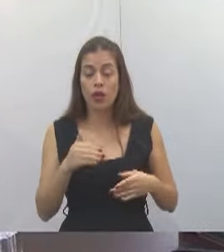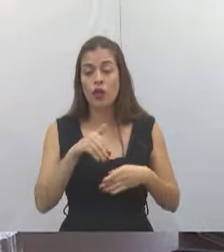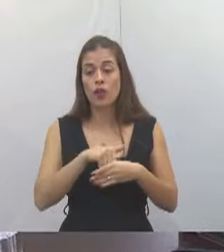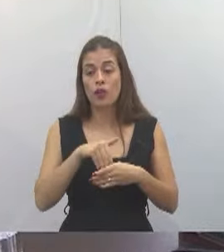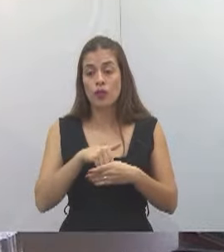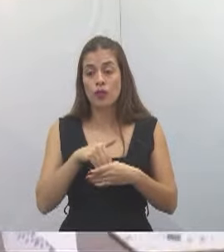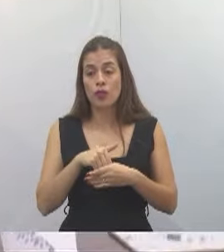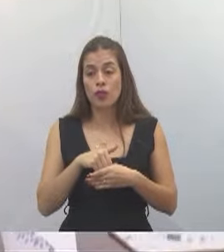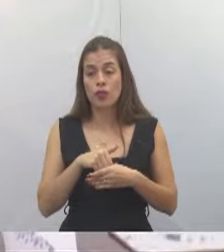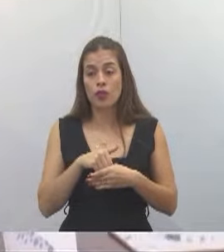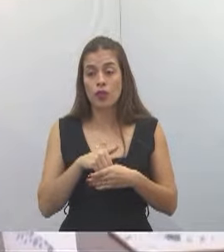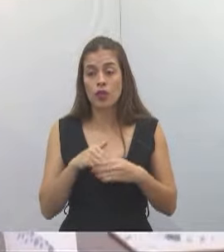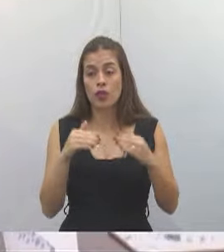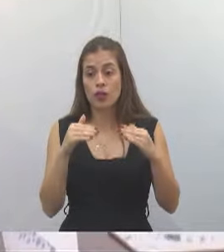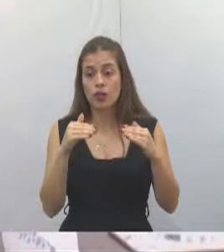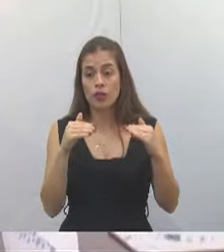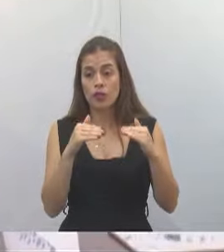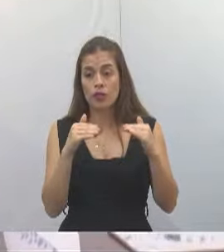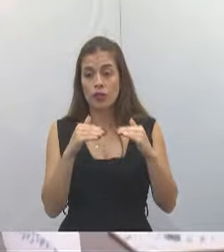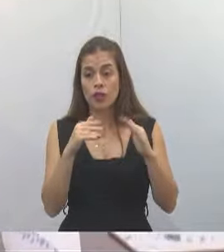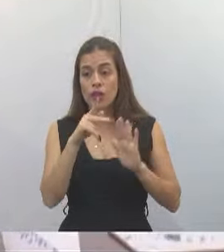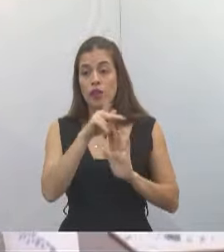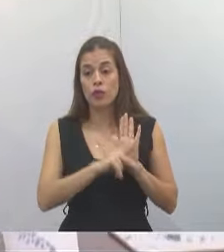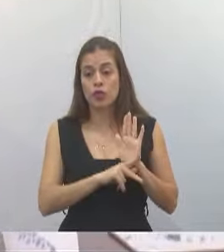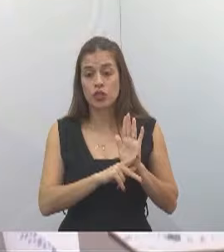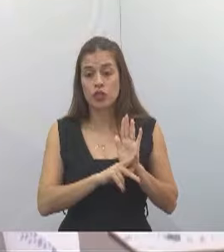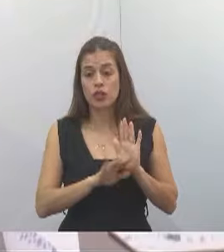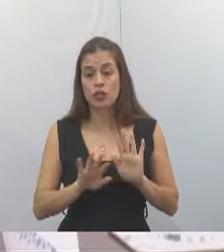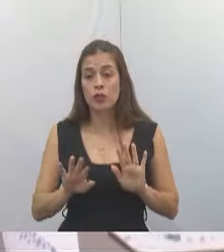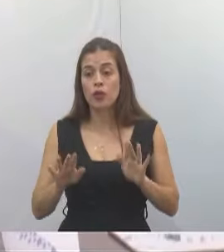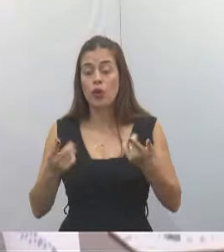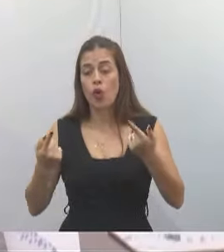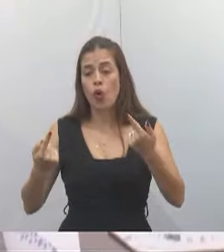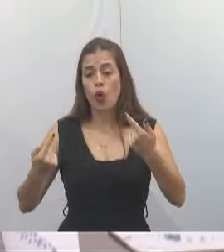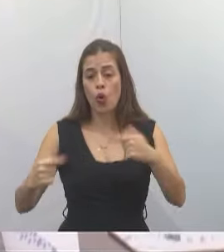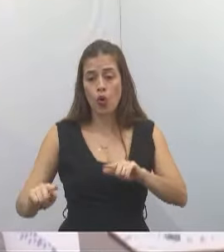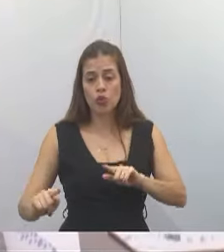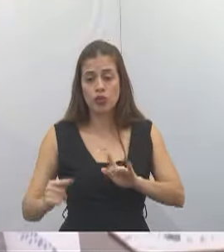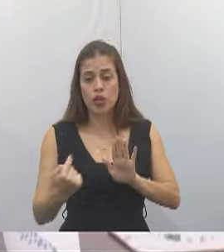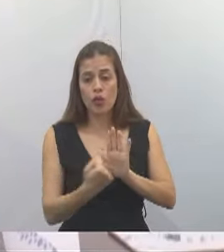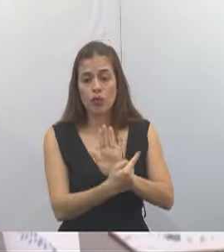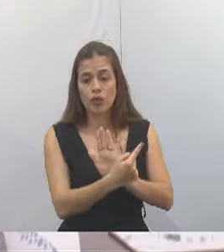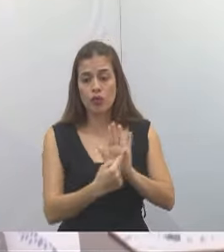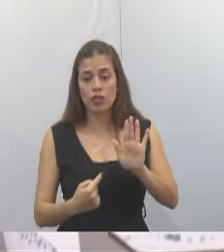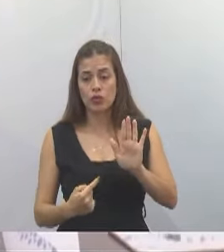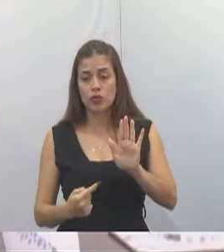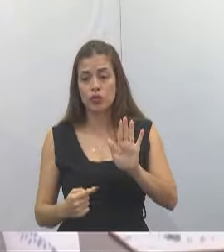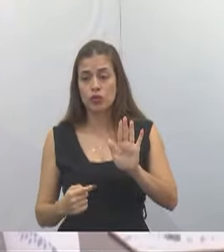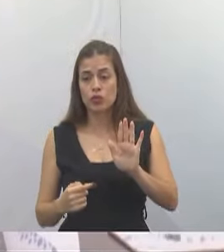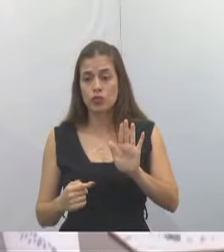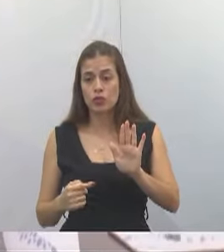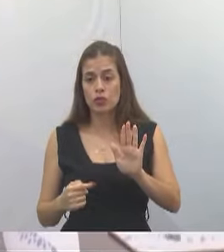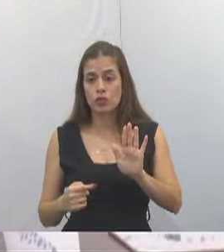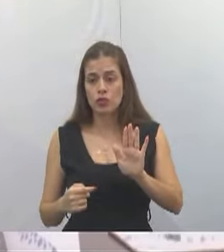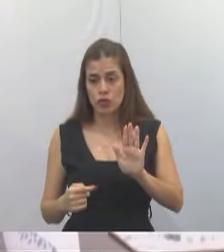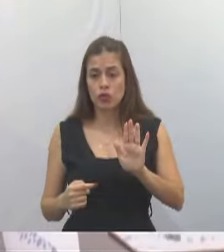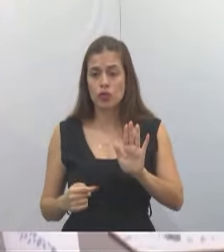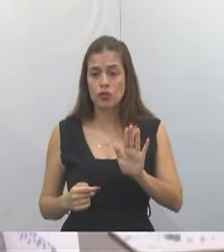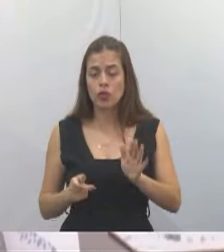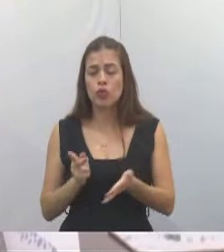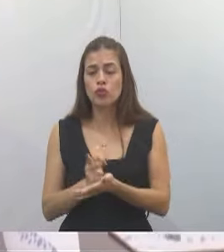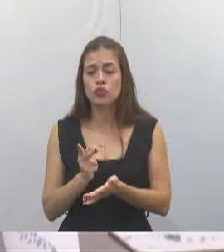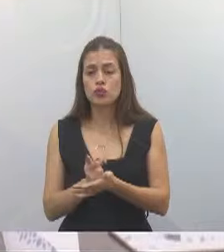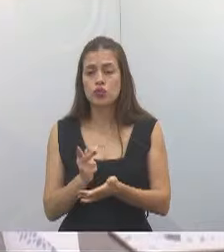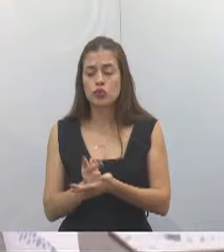eu sou favorável ao projeto e contrário ao veto. Então, eu mantenho o meu